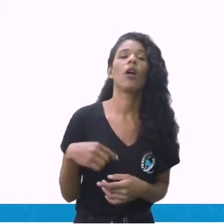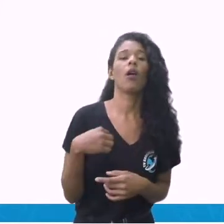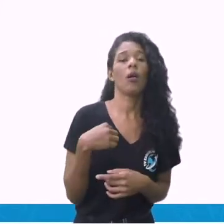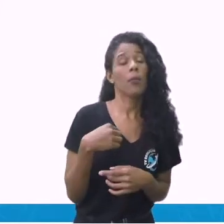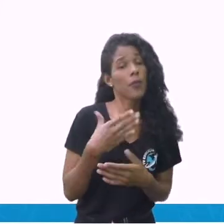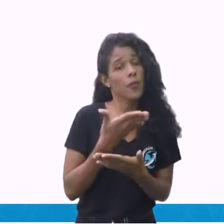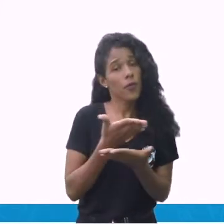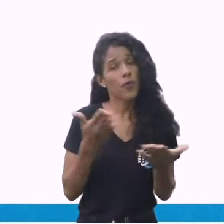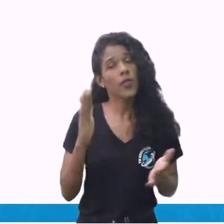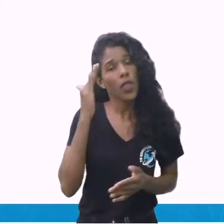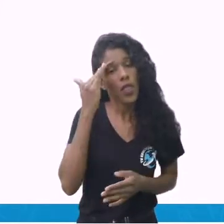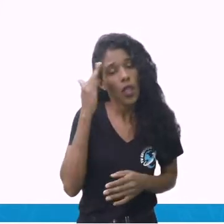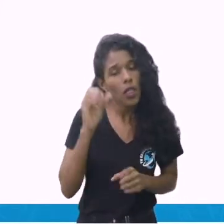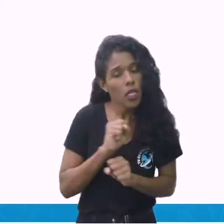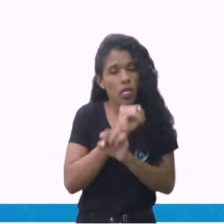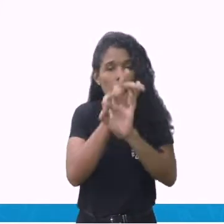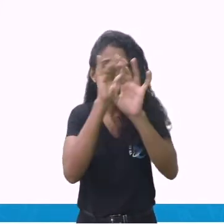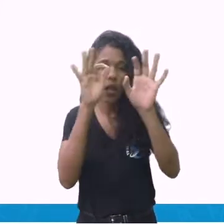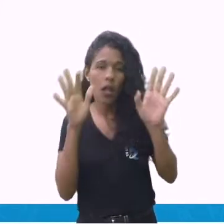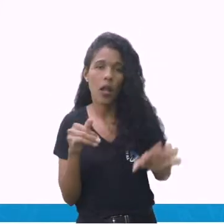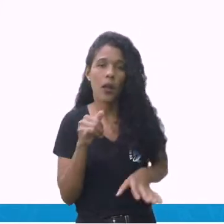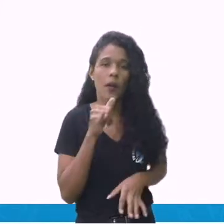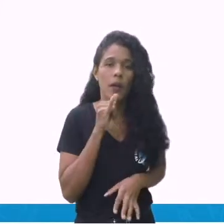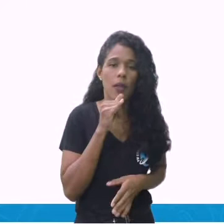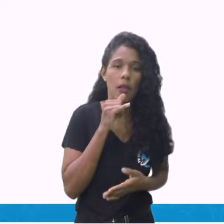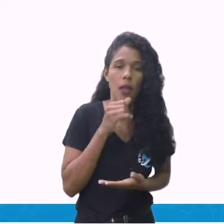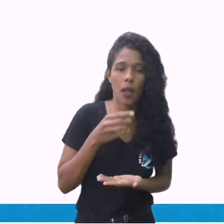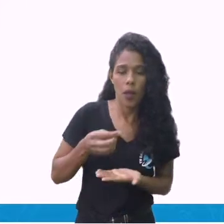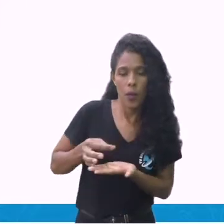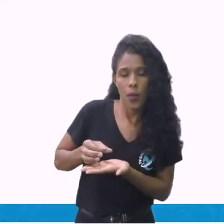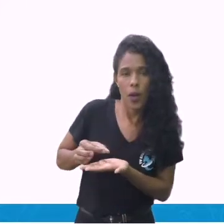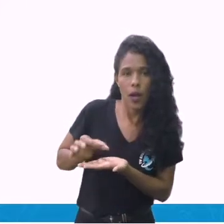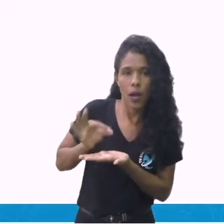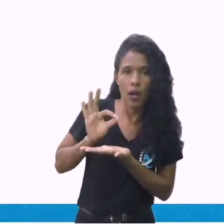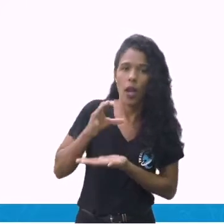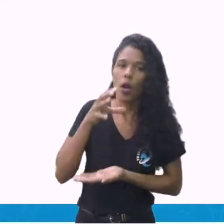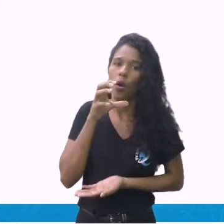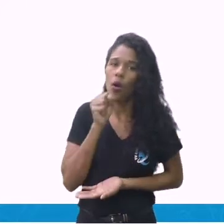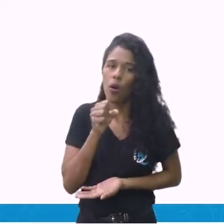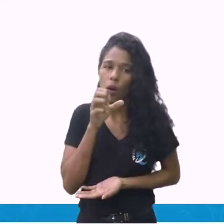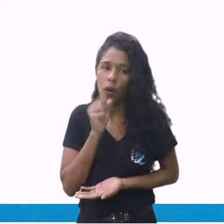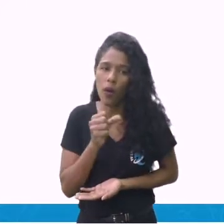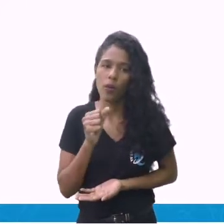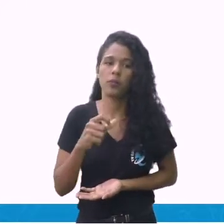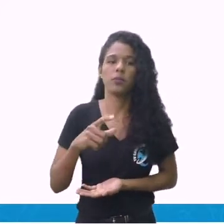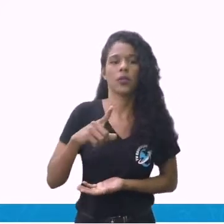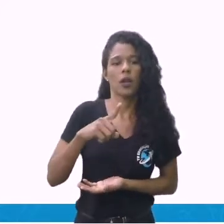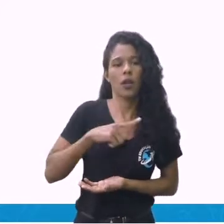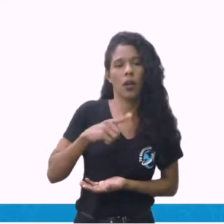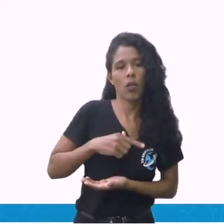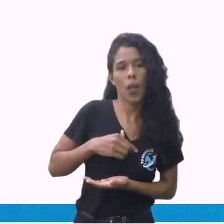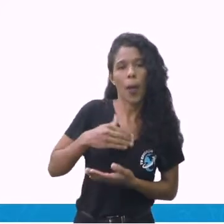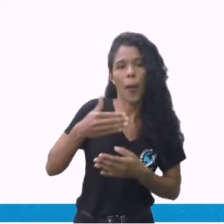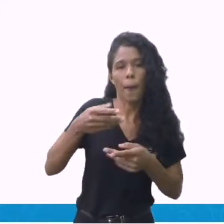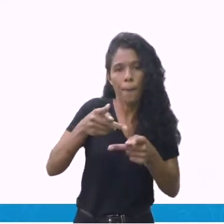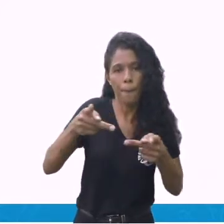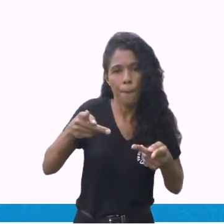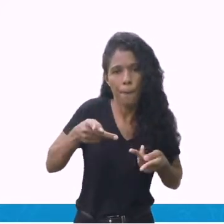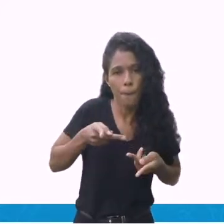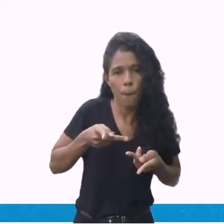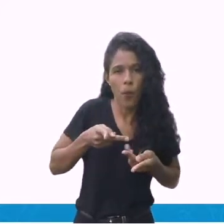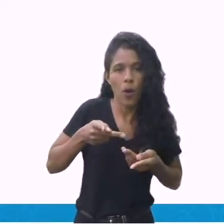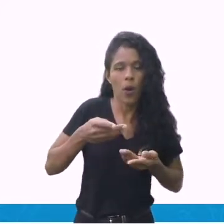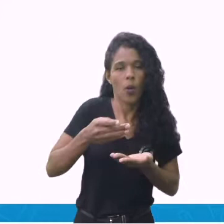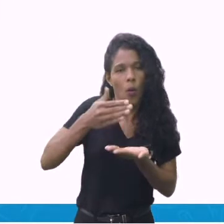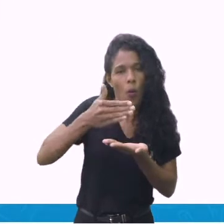um leite, né, um suco natural. Tem também aqui um pedaço de bolo. Então aí nesse pedaço de